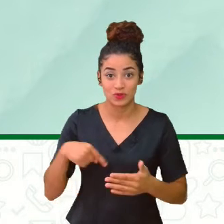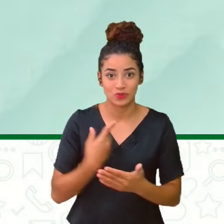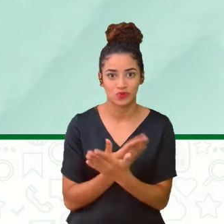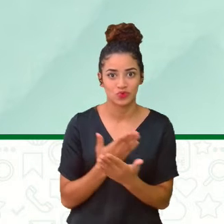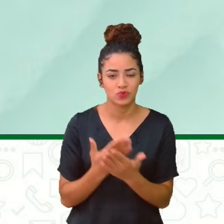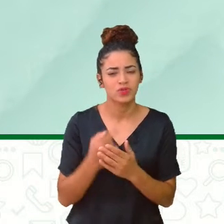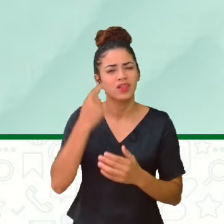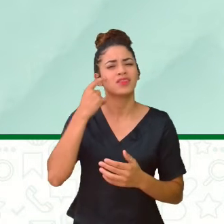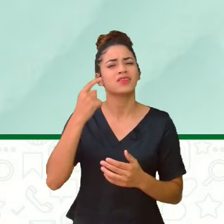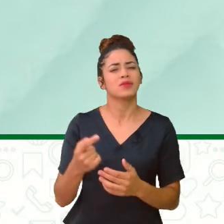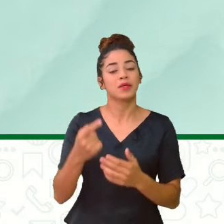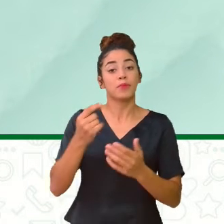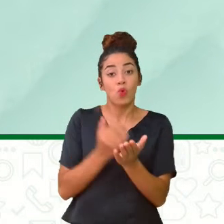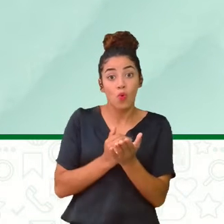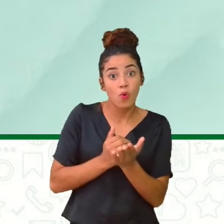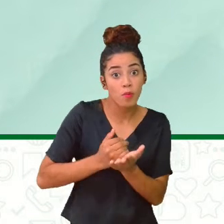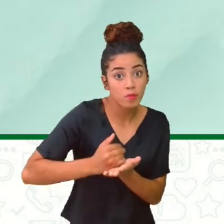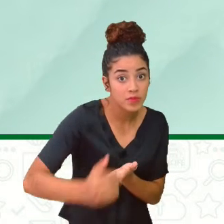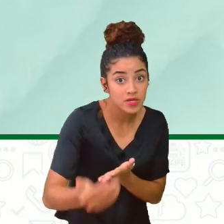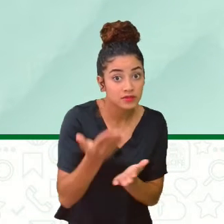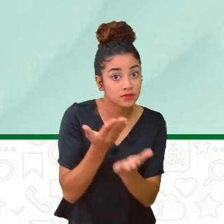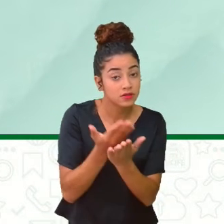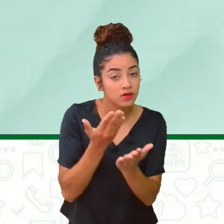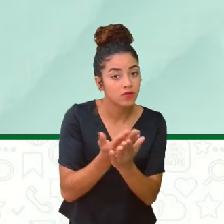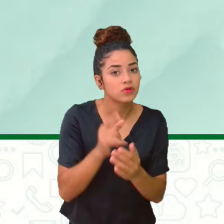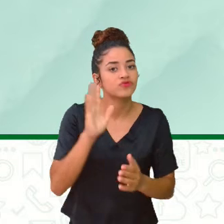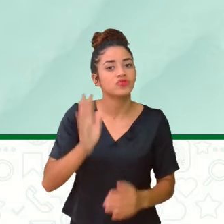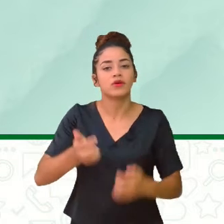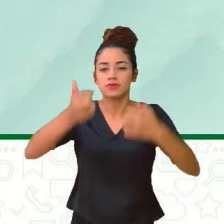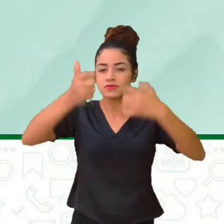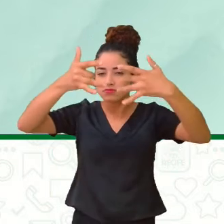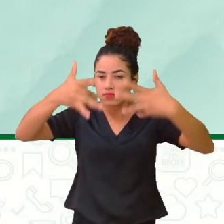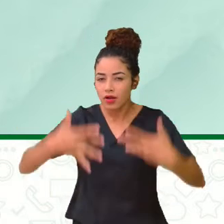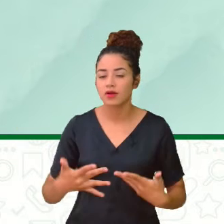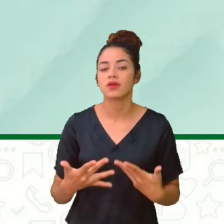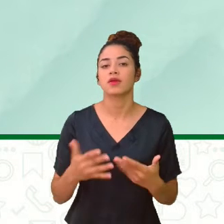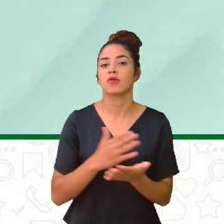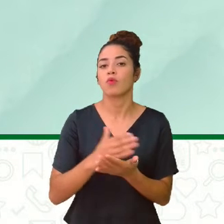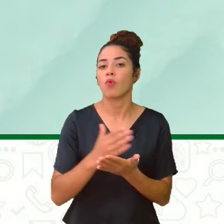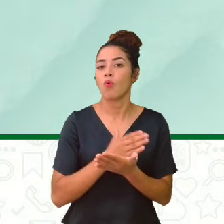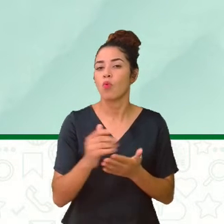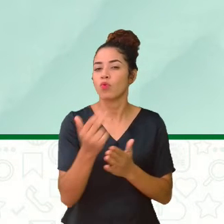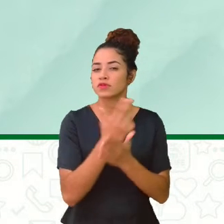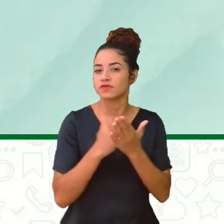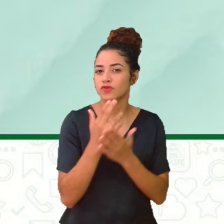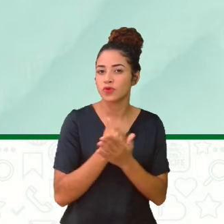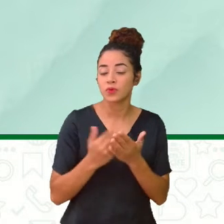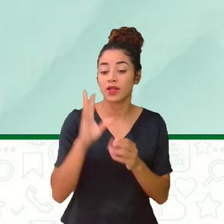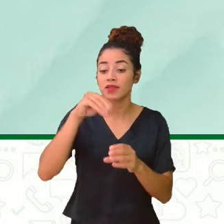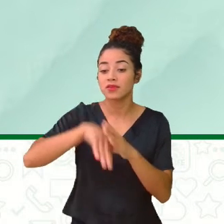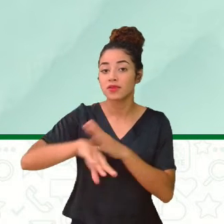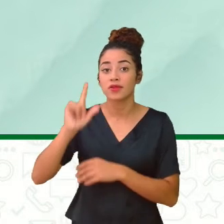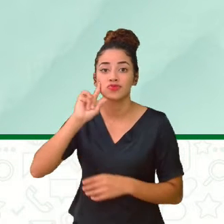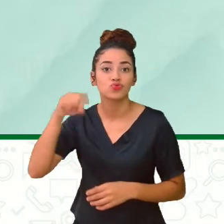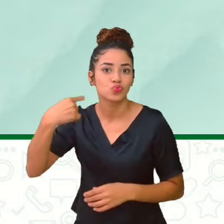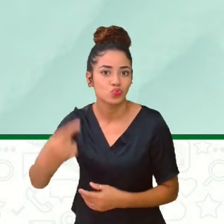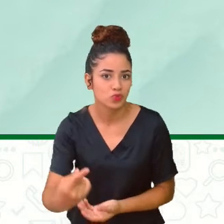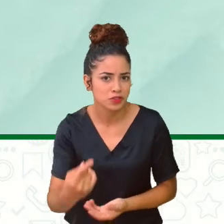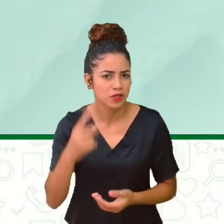início da aula eu falei sobre as figuras geométricas que fazem parte do nosso dia a dia? Lembram